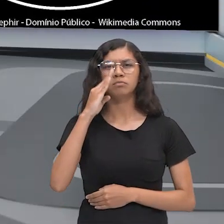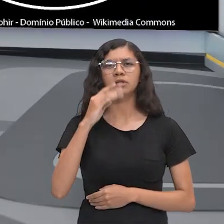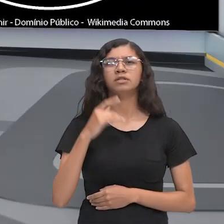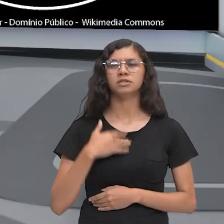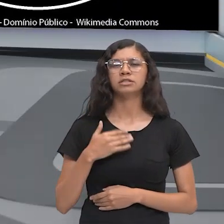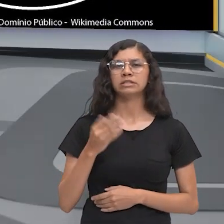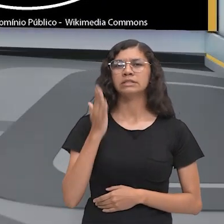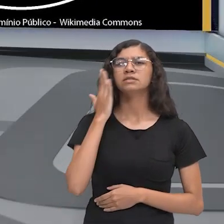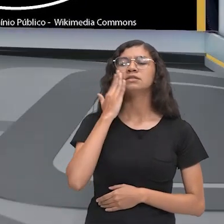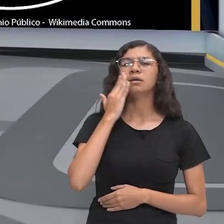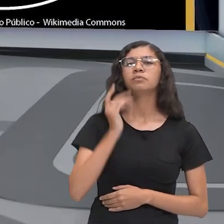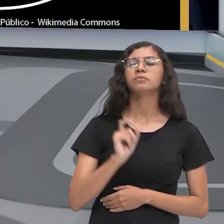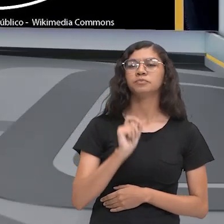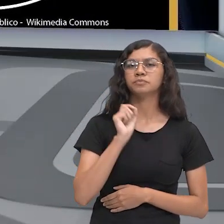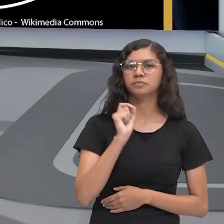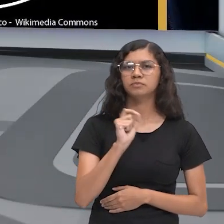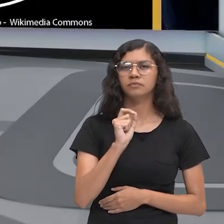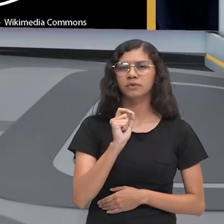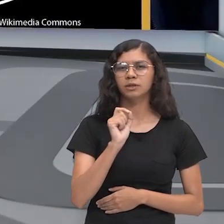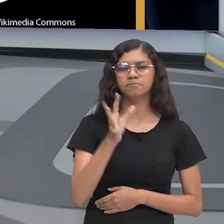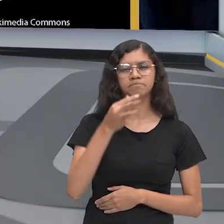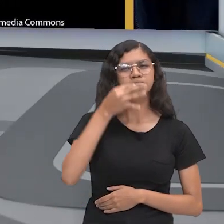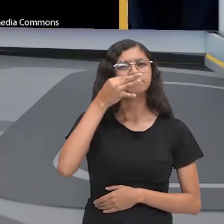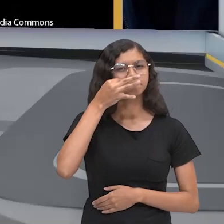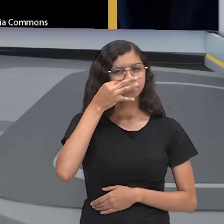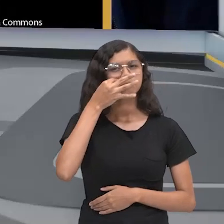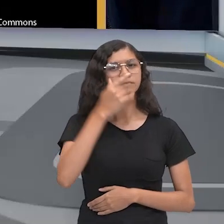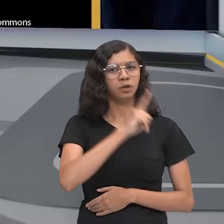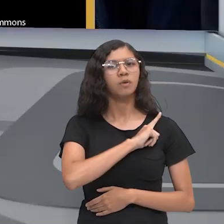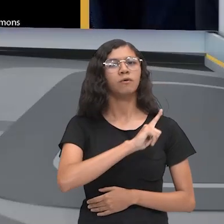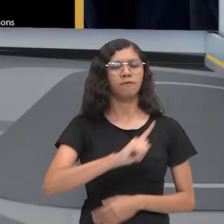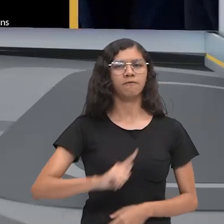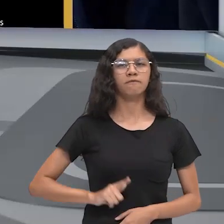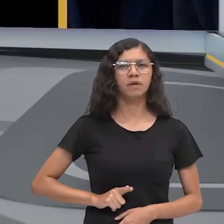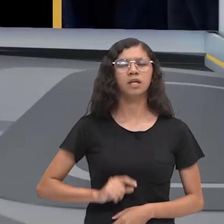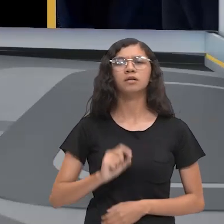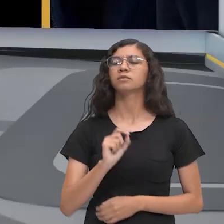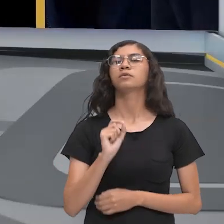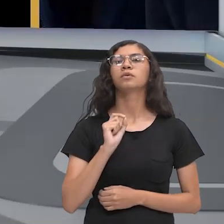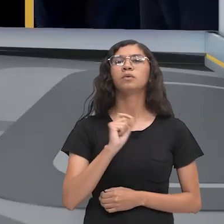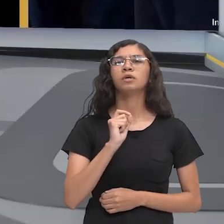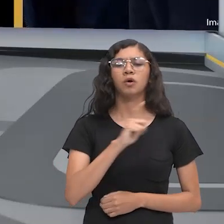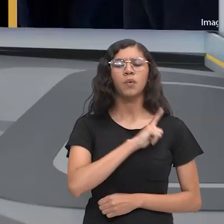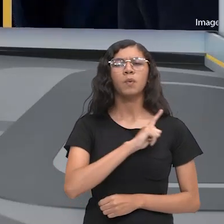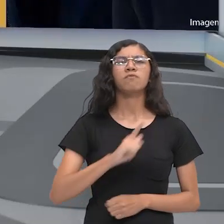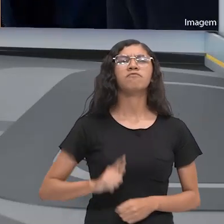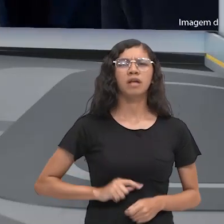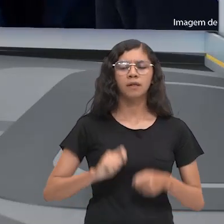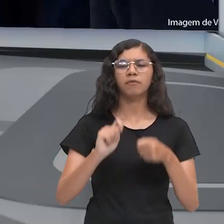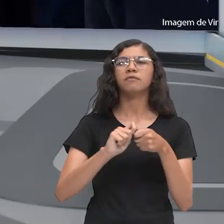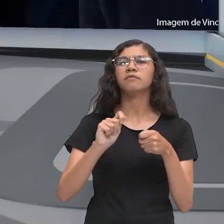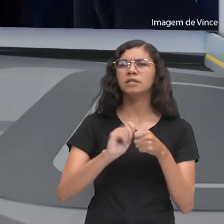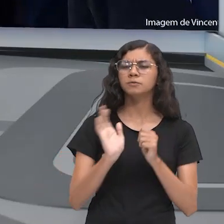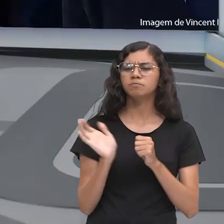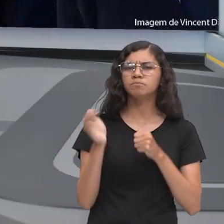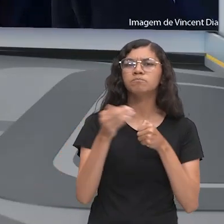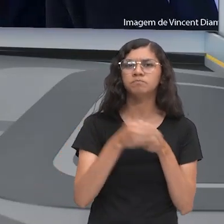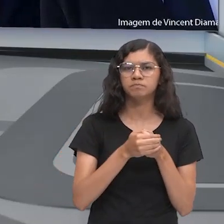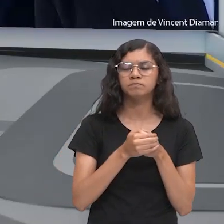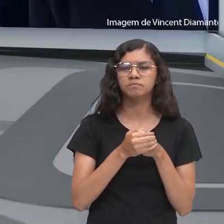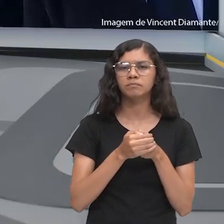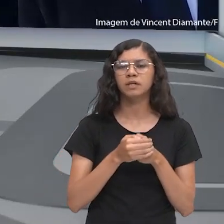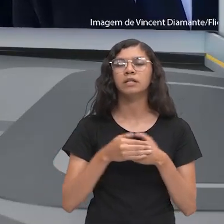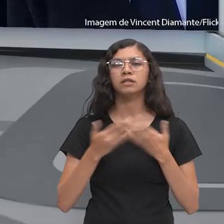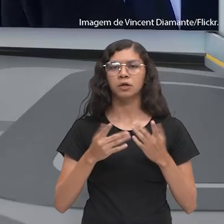ligados a ficar de olho no governo, nas ações governamentais. Então, eles querem,